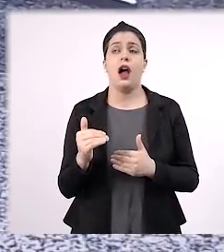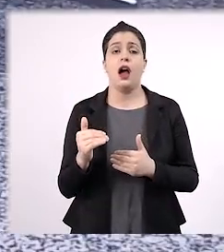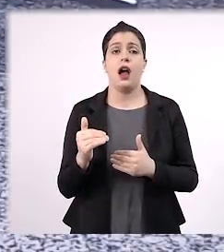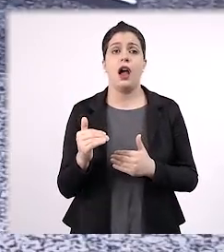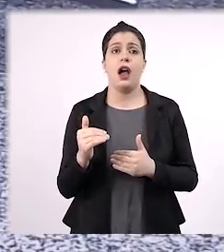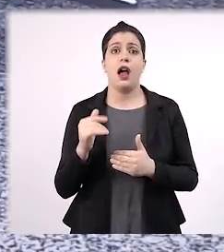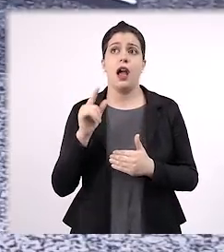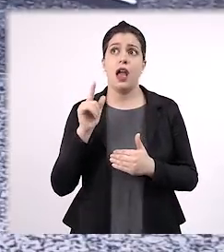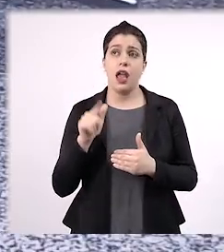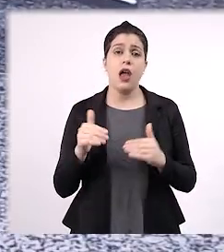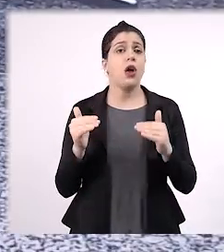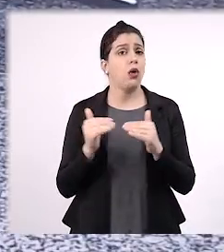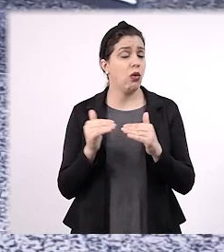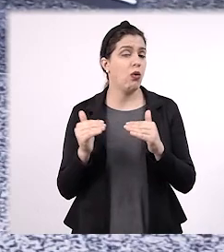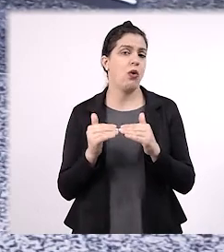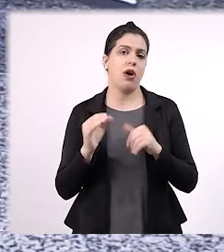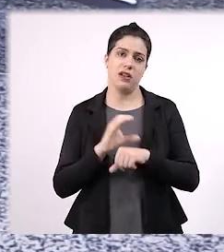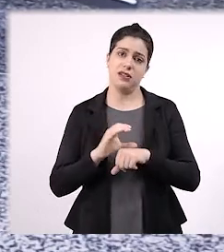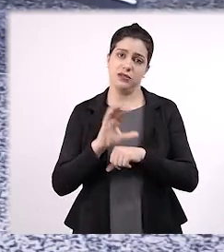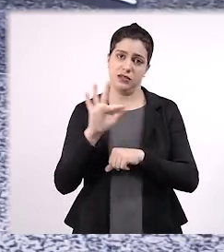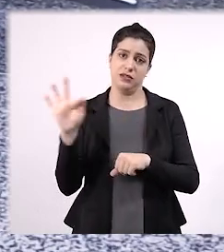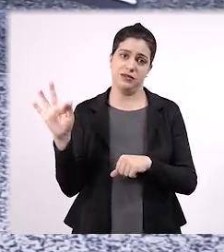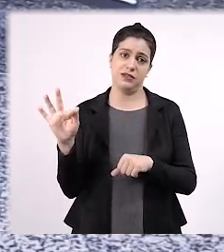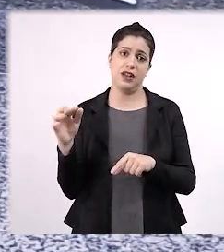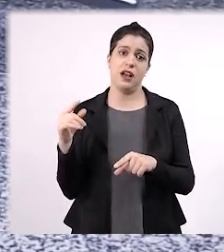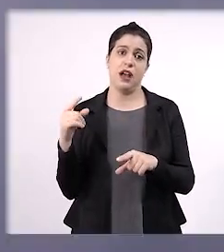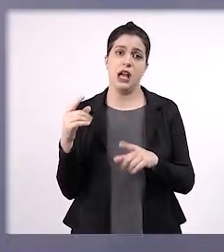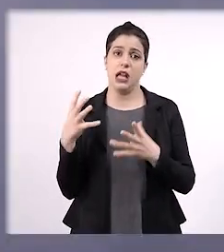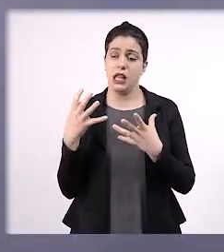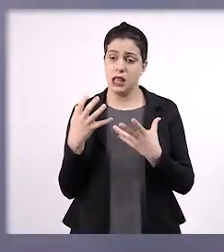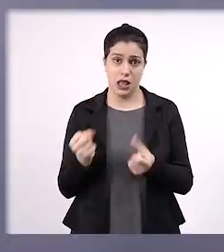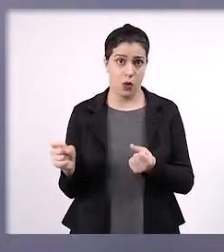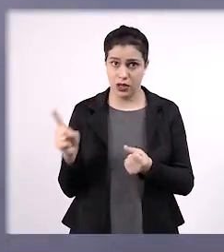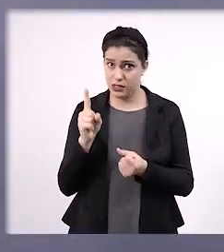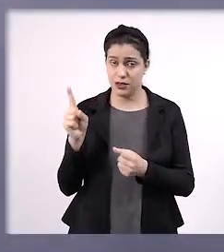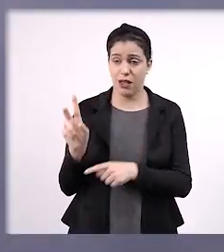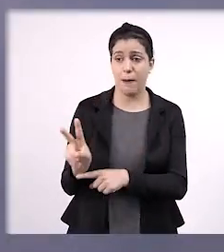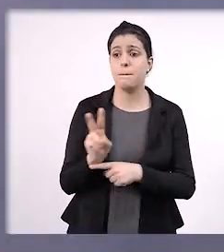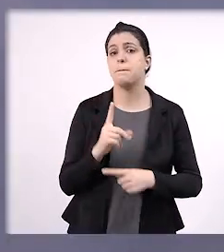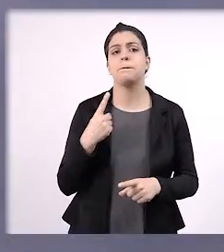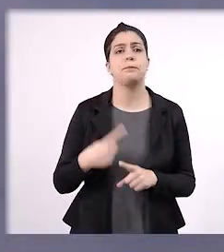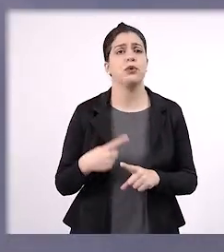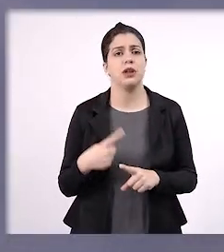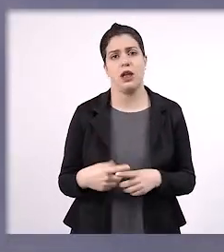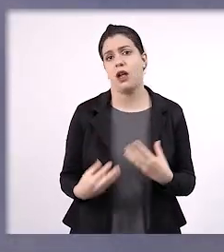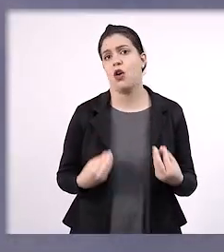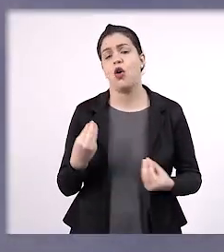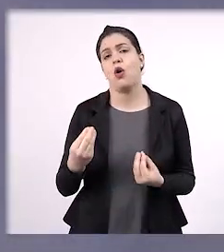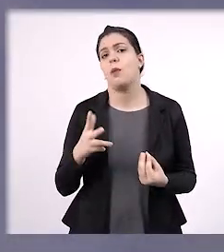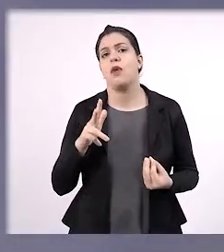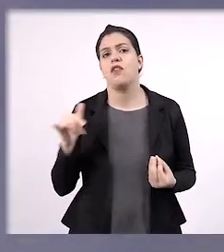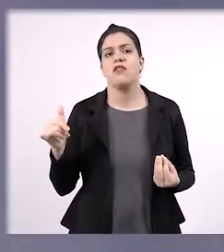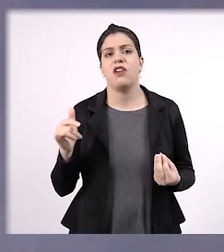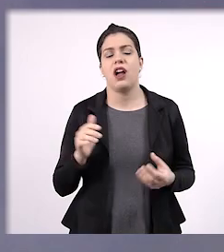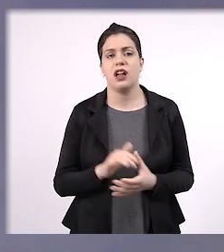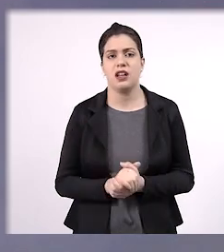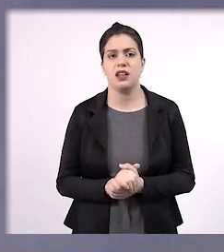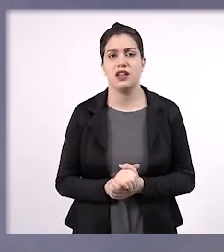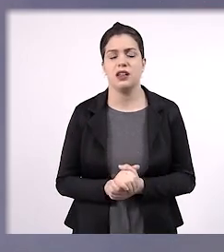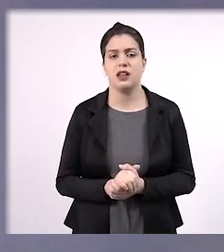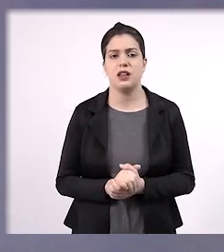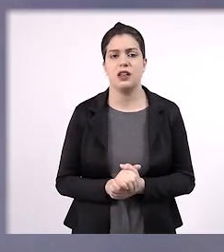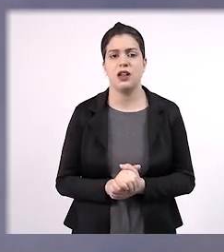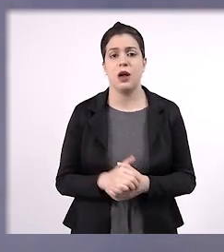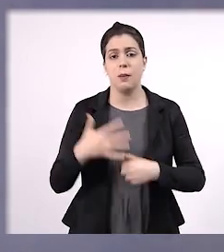é inconstitucional. Não, o STJ disse que, no caso, não é inconstitucional. Ele disse que é possível essa